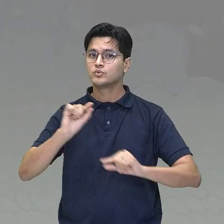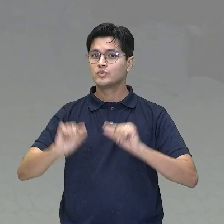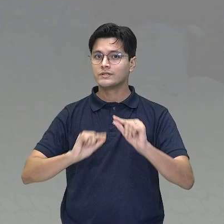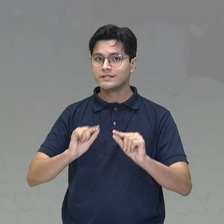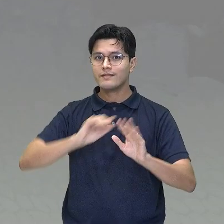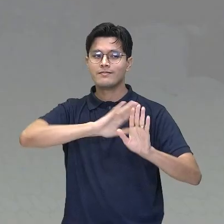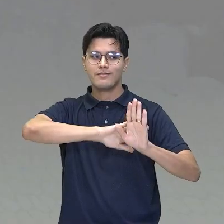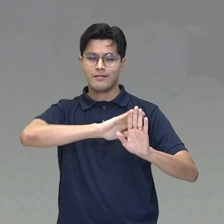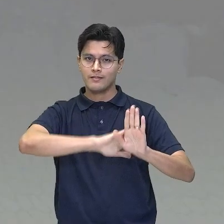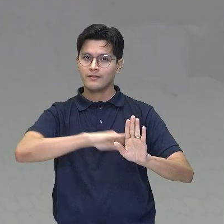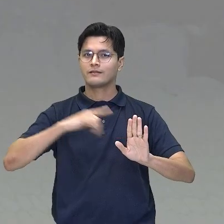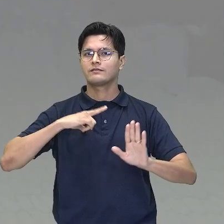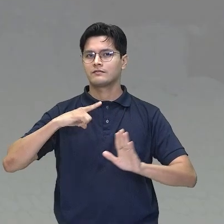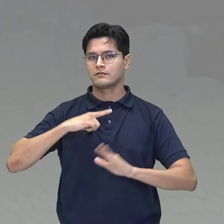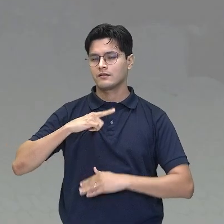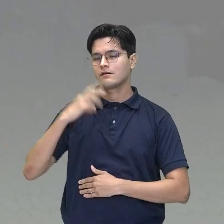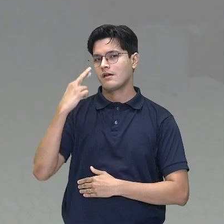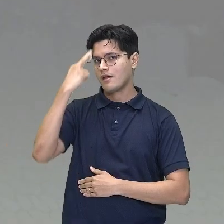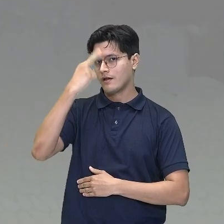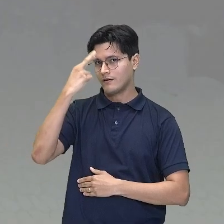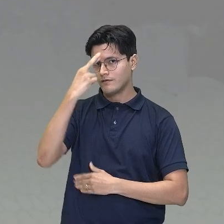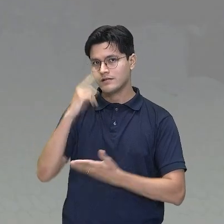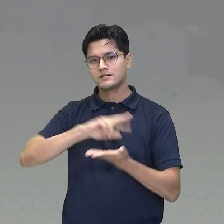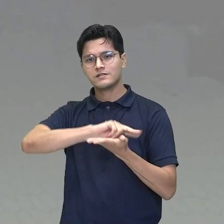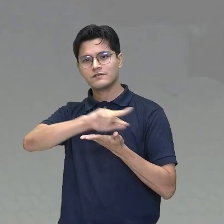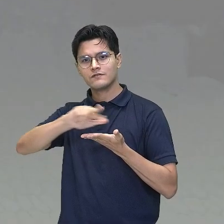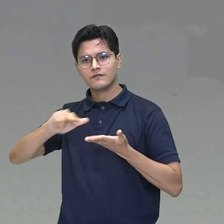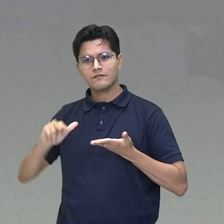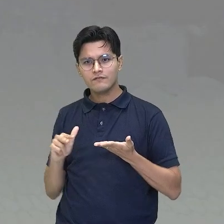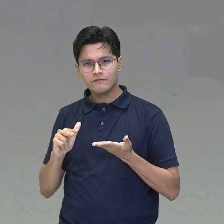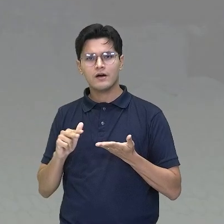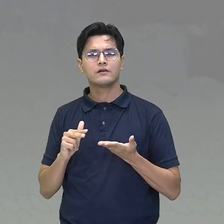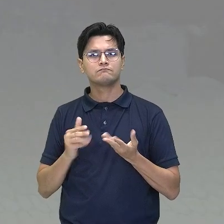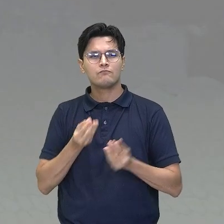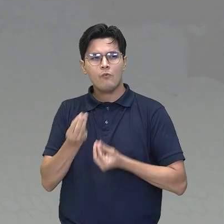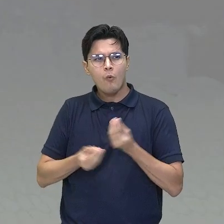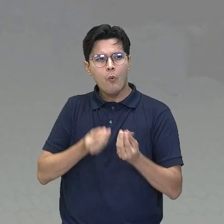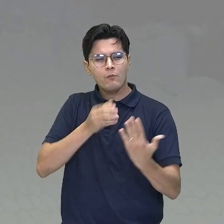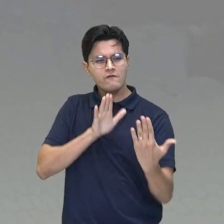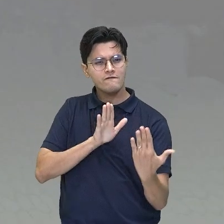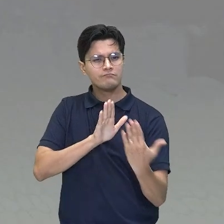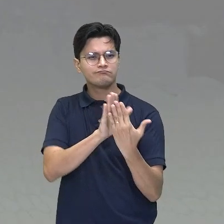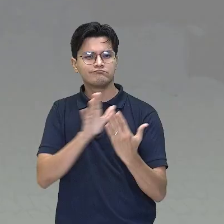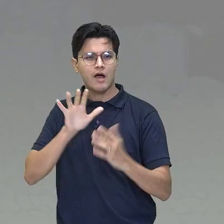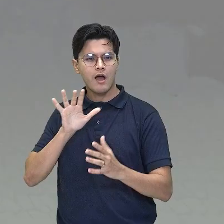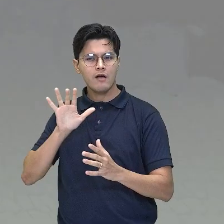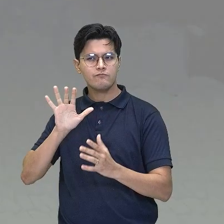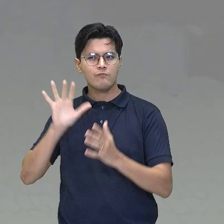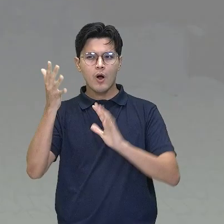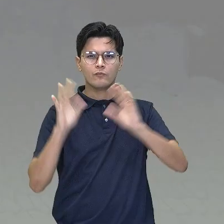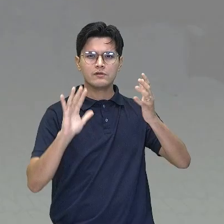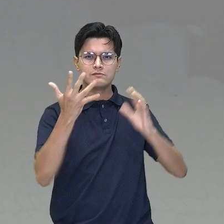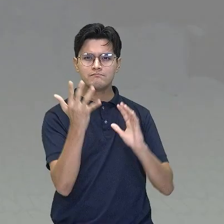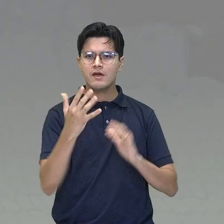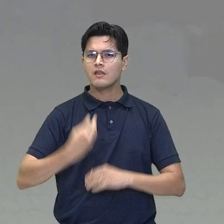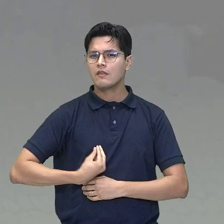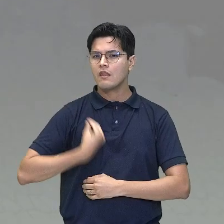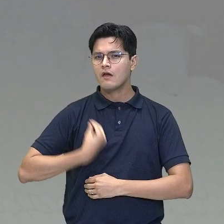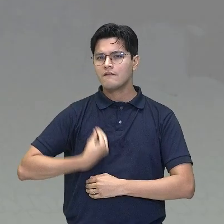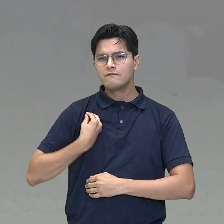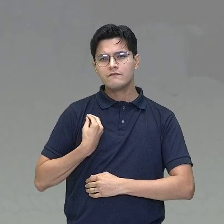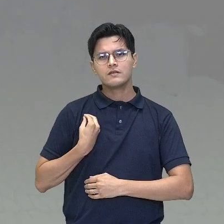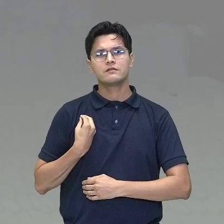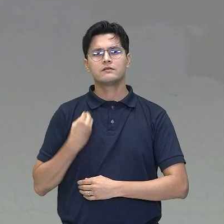várias reflexões diante das situações da vida, né? Diante de situações corriqueiras, seja dentro da